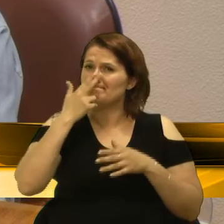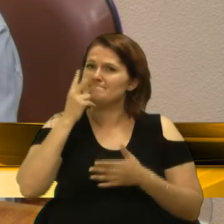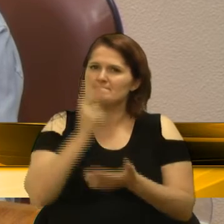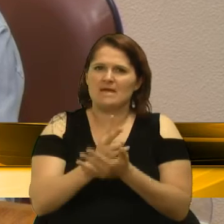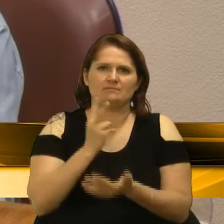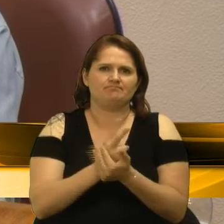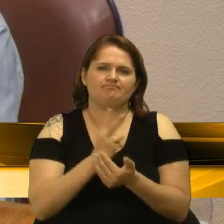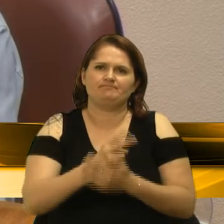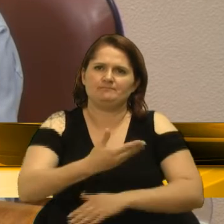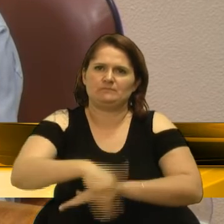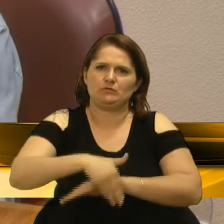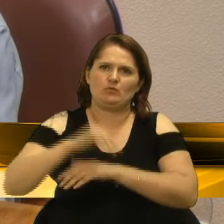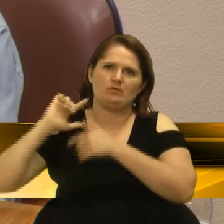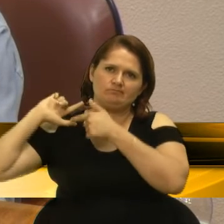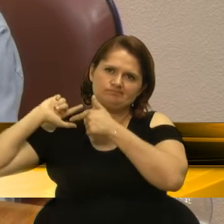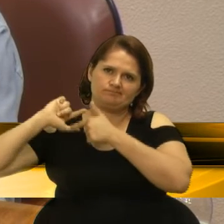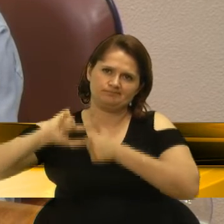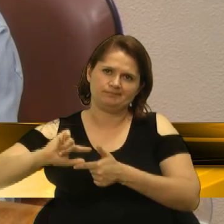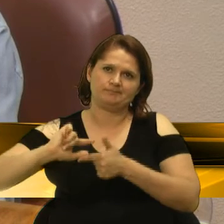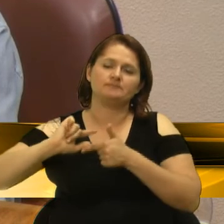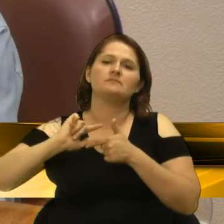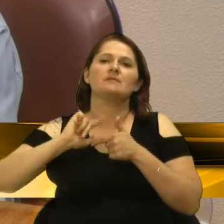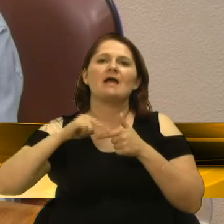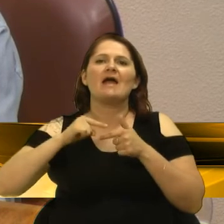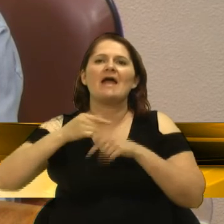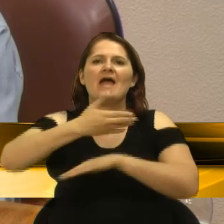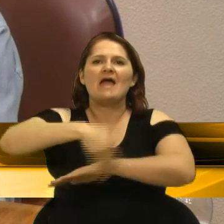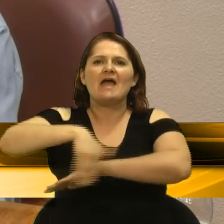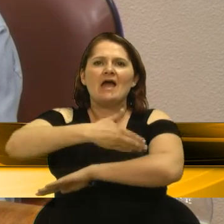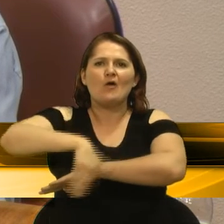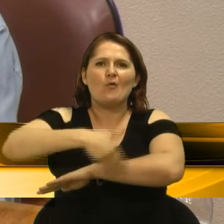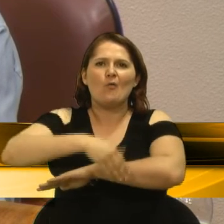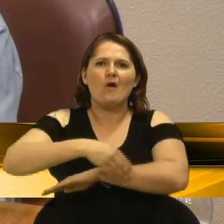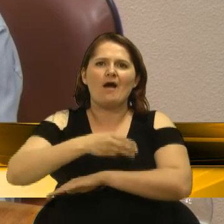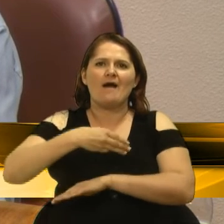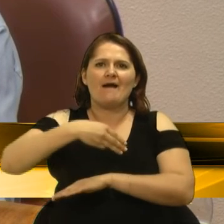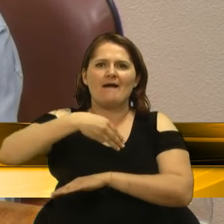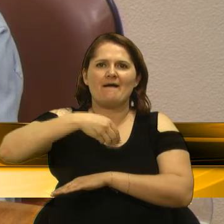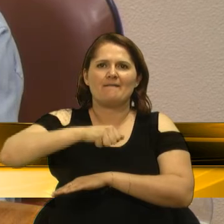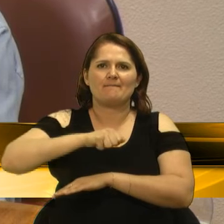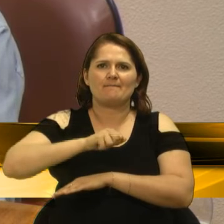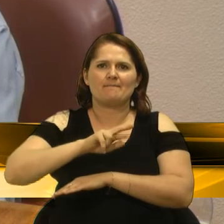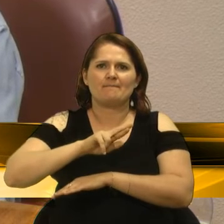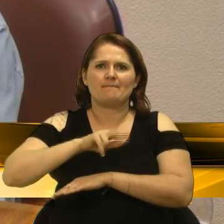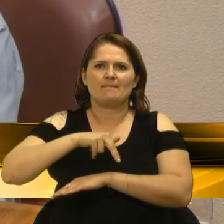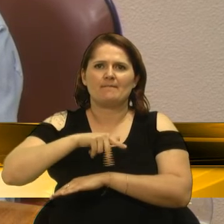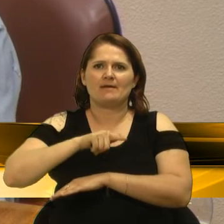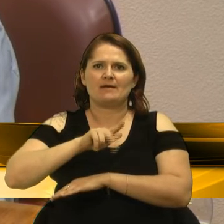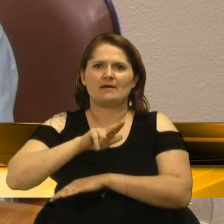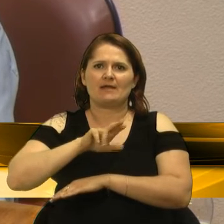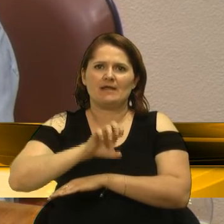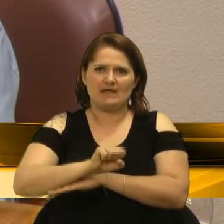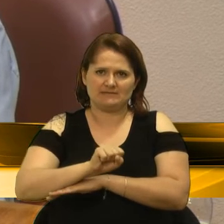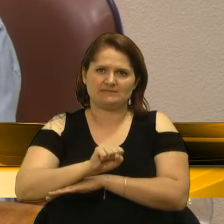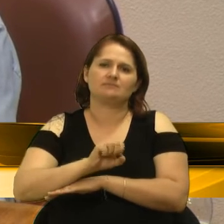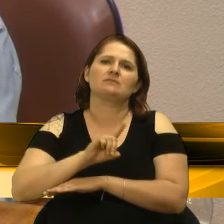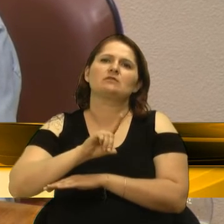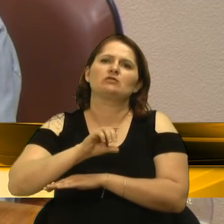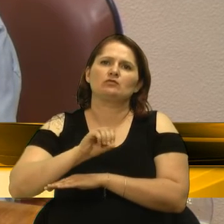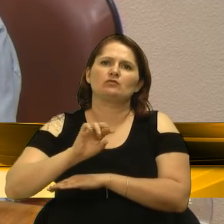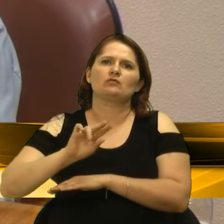qual seja na Rua Marquês do Herval, ao lado da Praça Dante Alighieri, no dia 17 de novembro de 2019, especialmente com